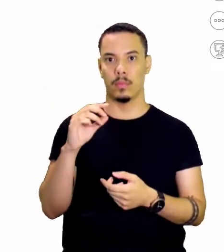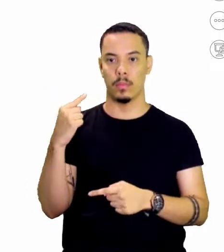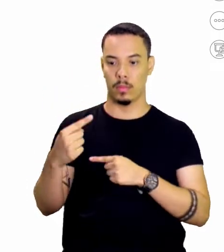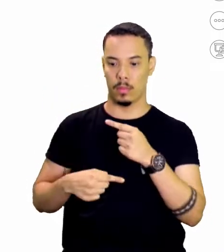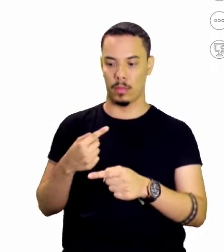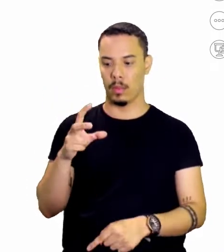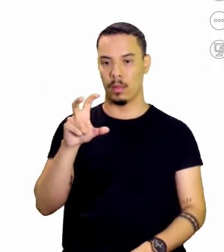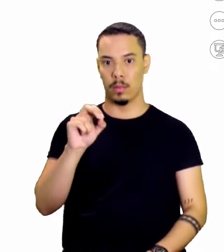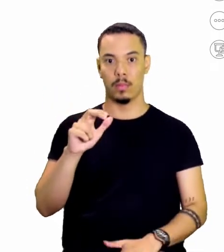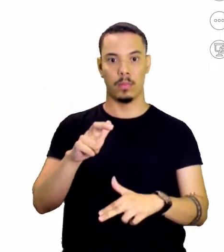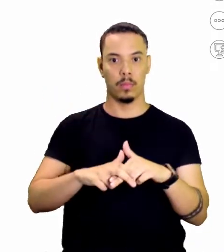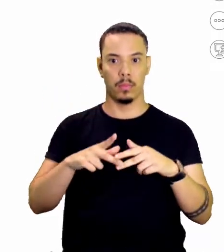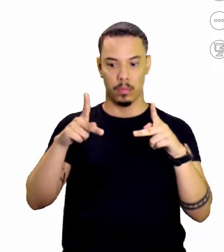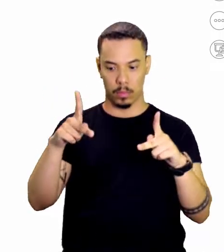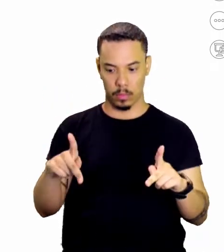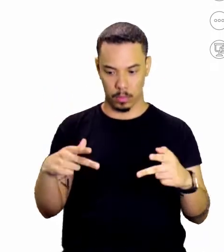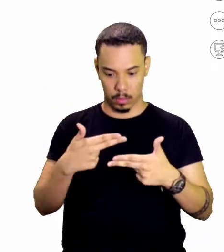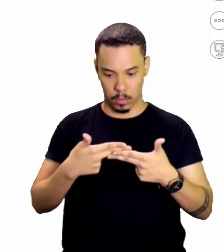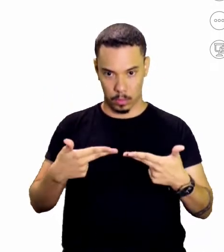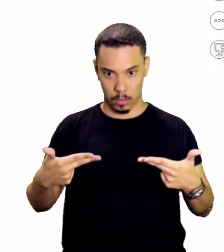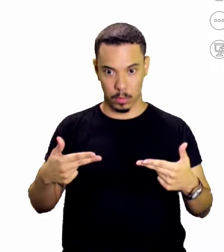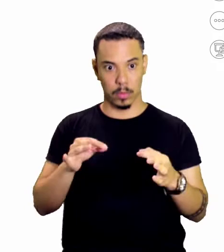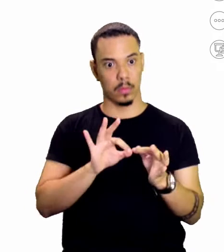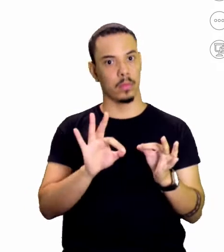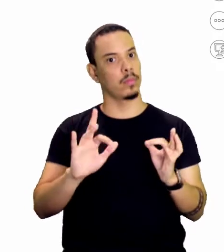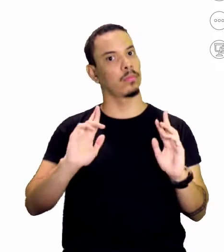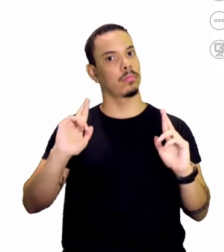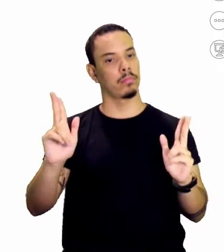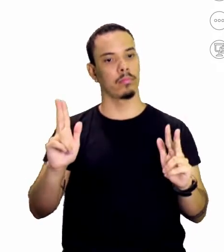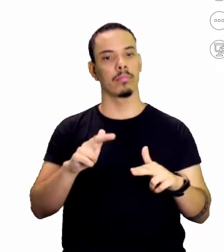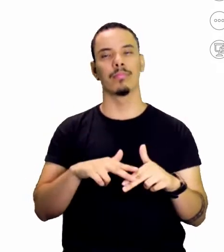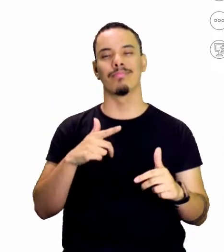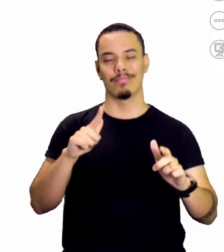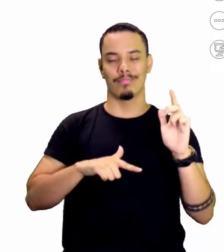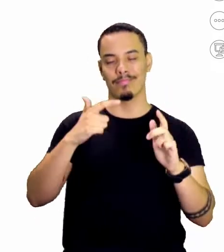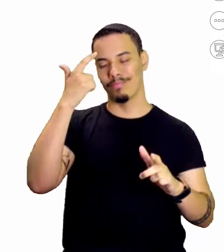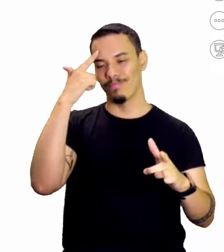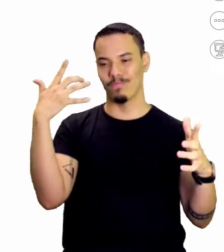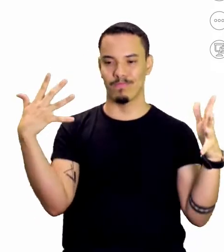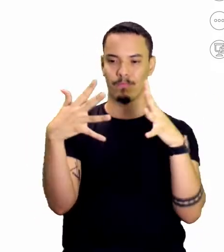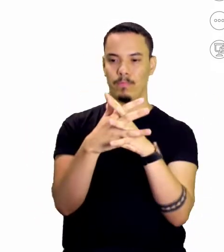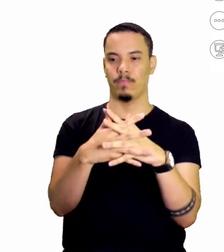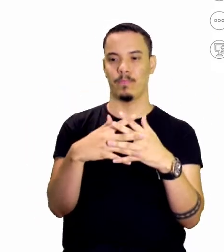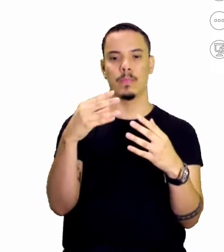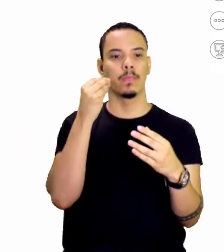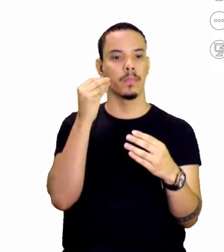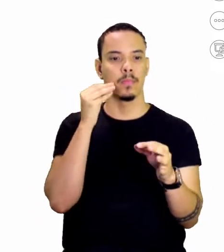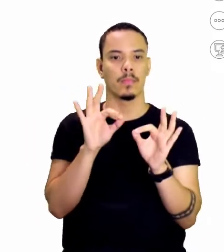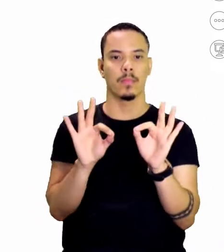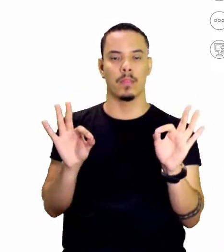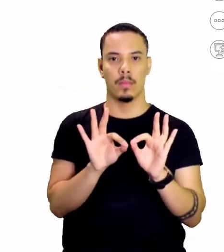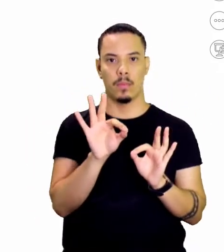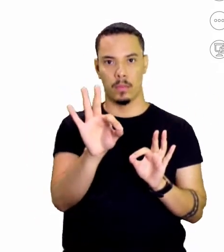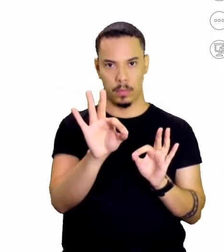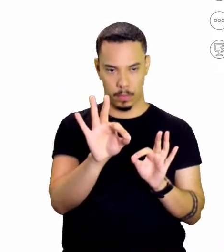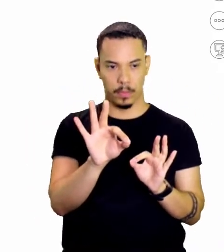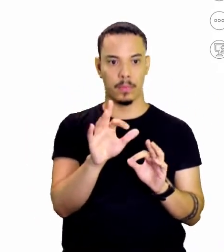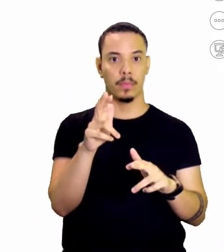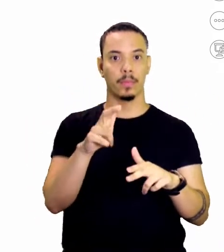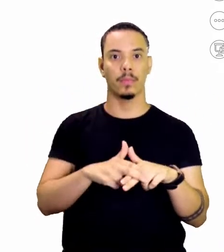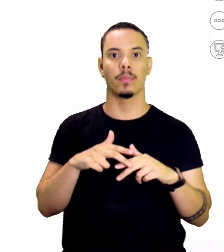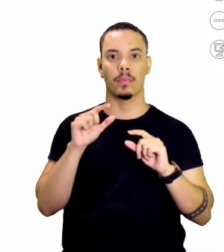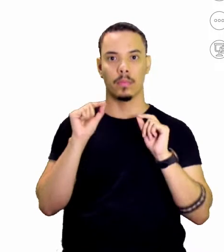só 50 então posição é uma coisa distância a outra apesar a gente confunde porque a gente começa a medir de algum lugar né exatamente